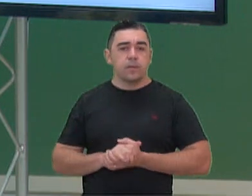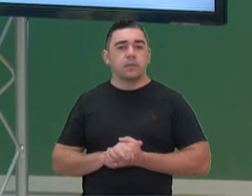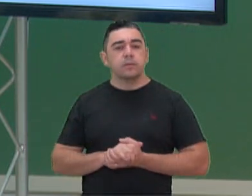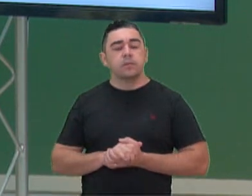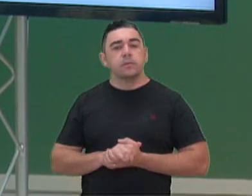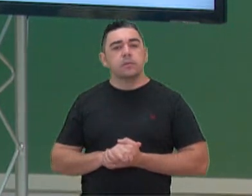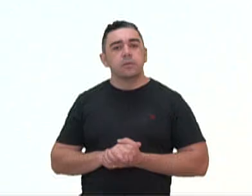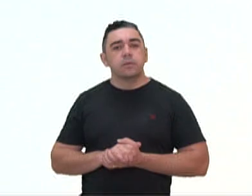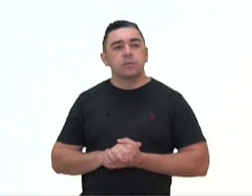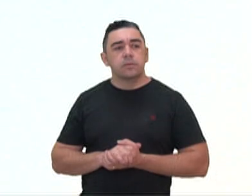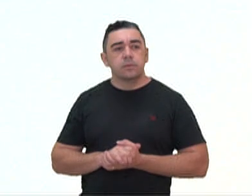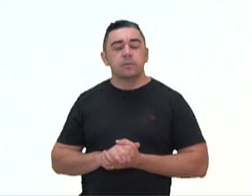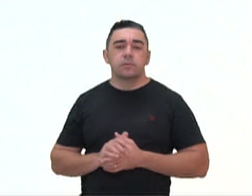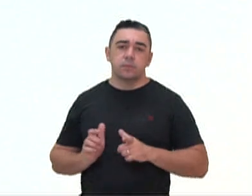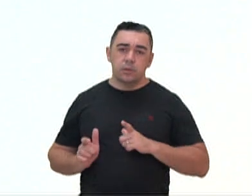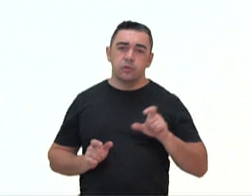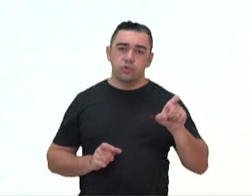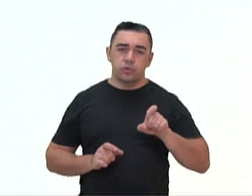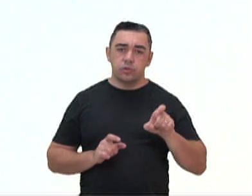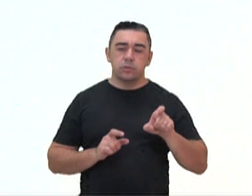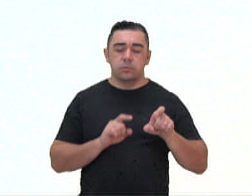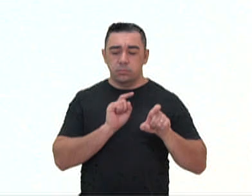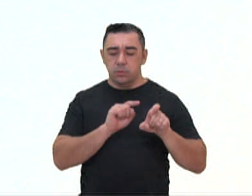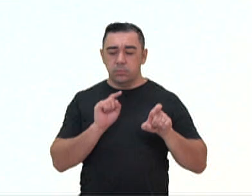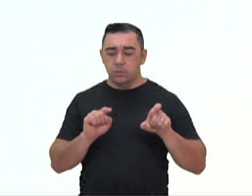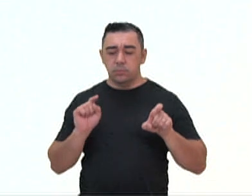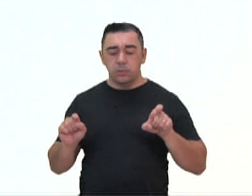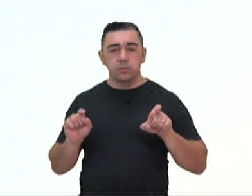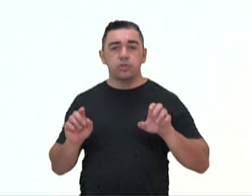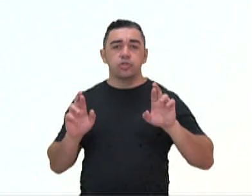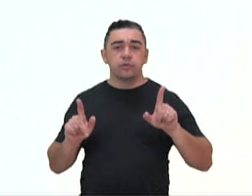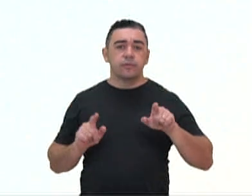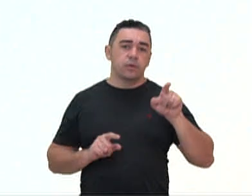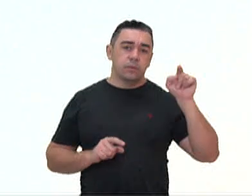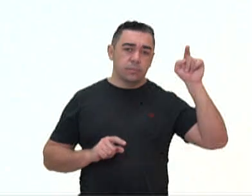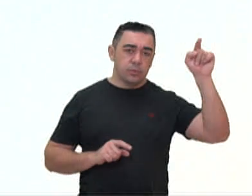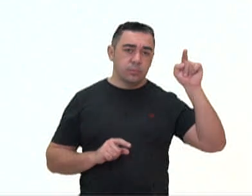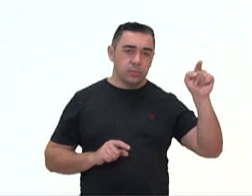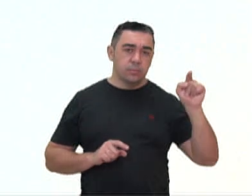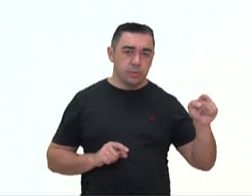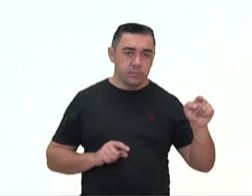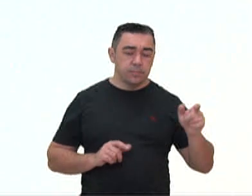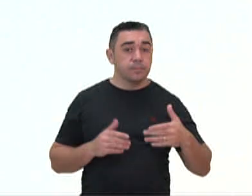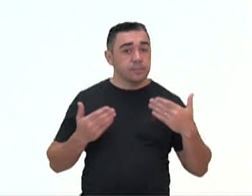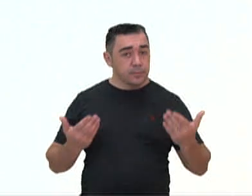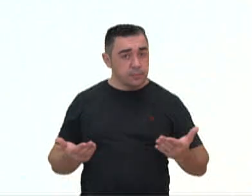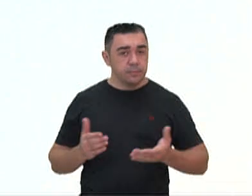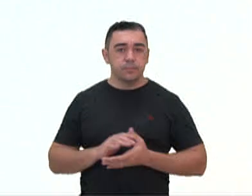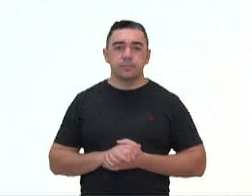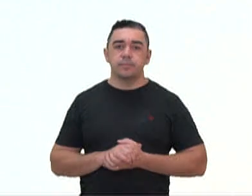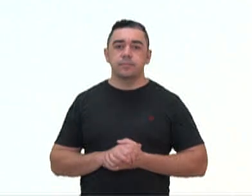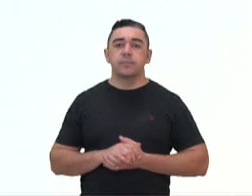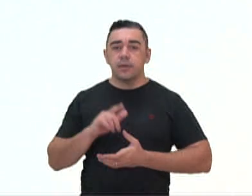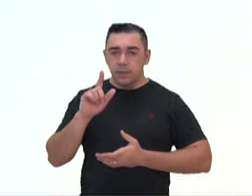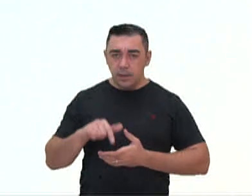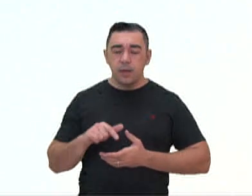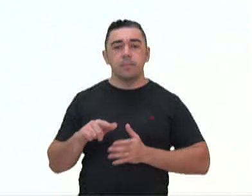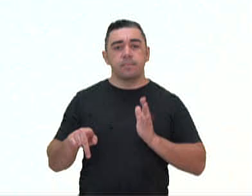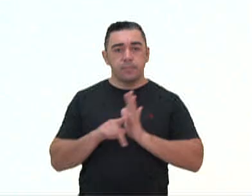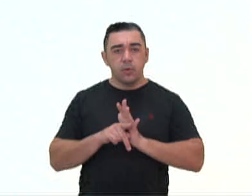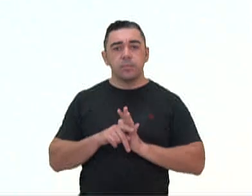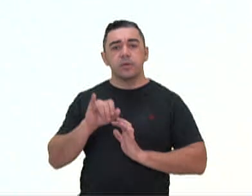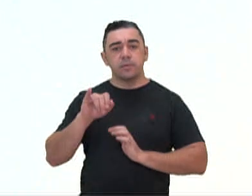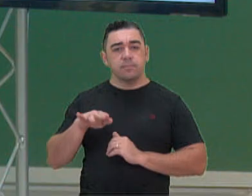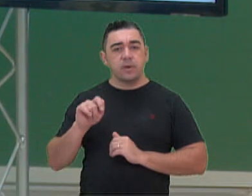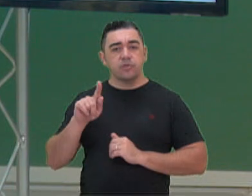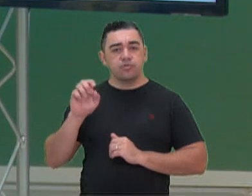só, diferentes valores de x, encontramos diferentes imagens. Então, são imagens distintas,